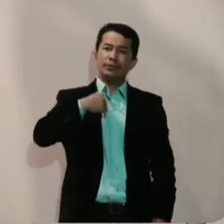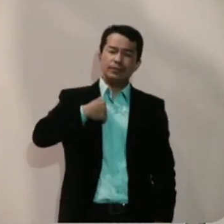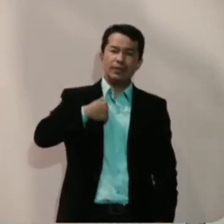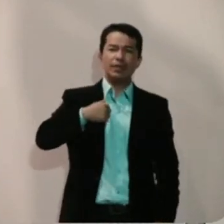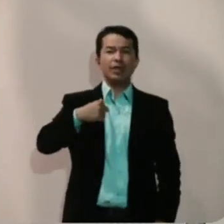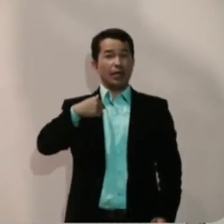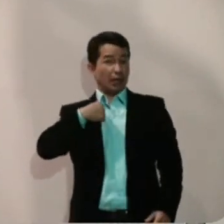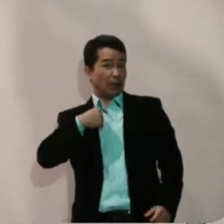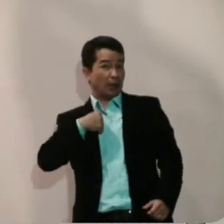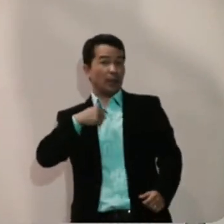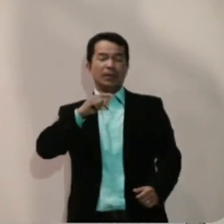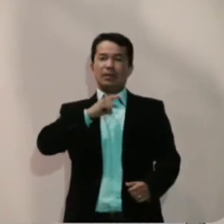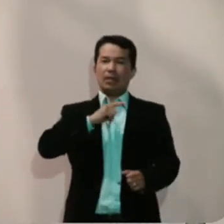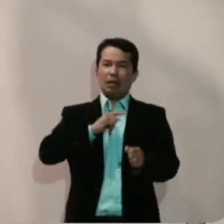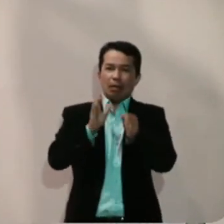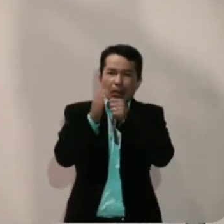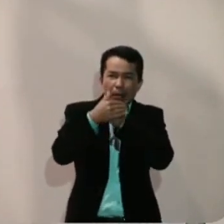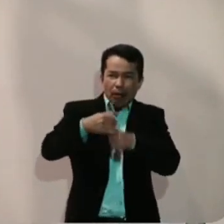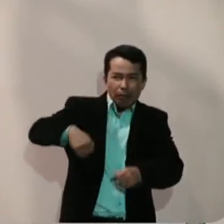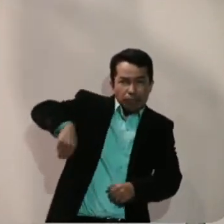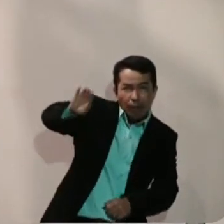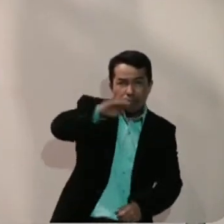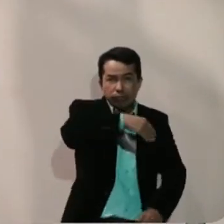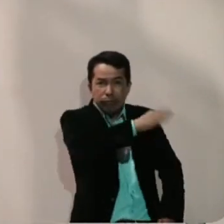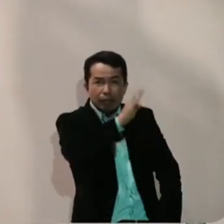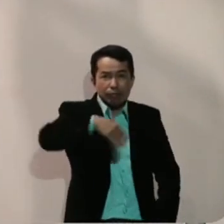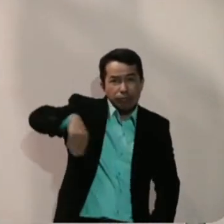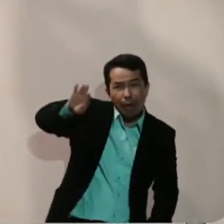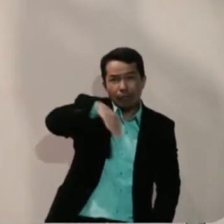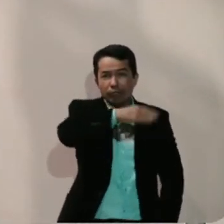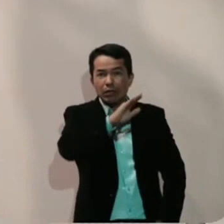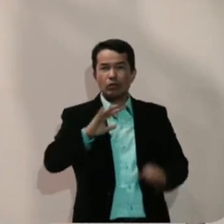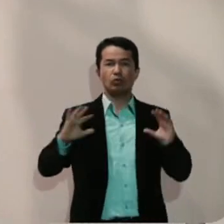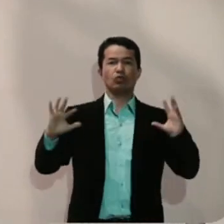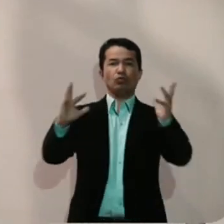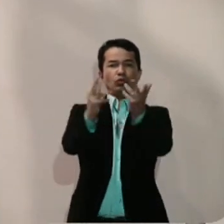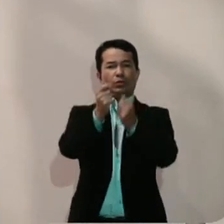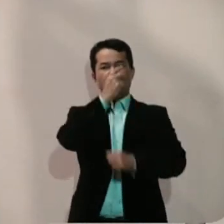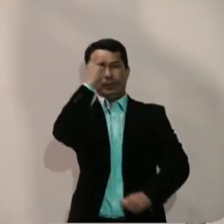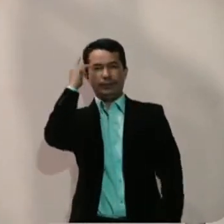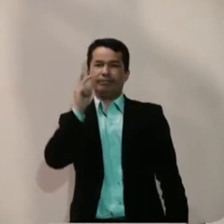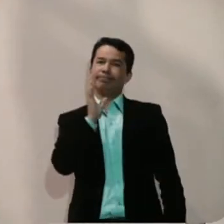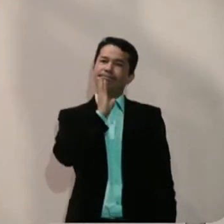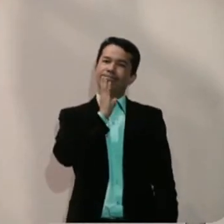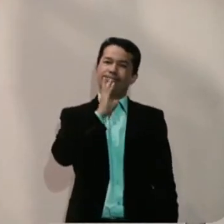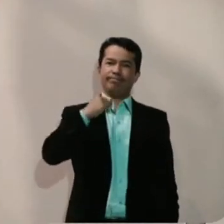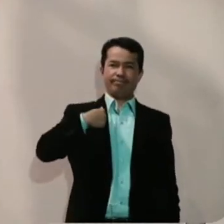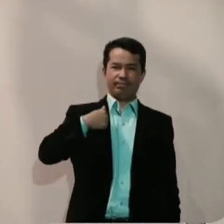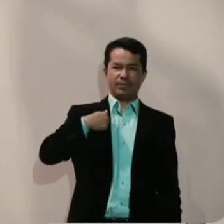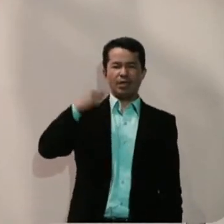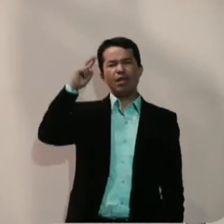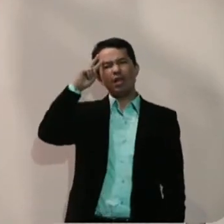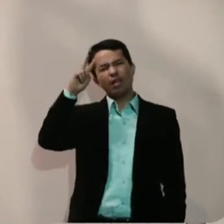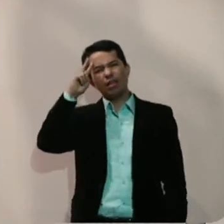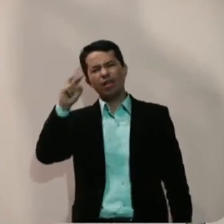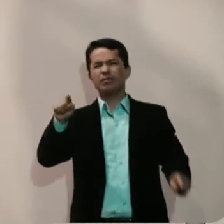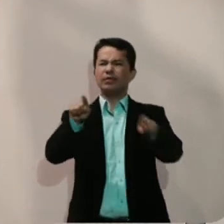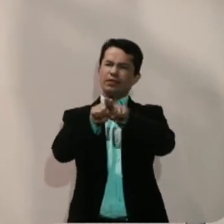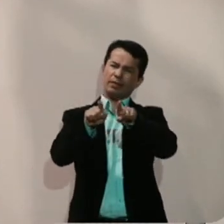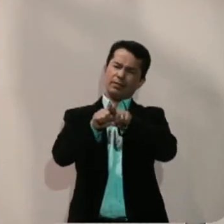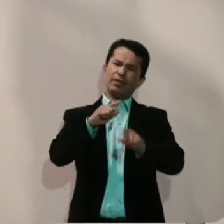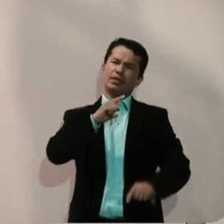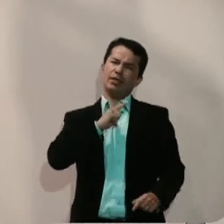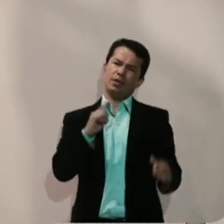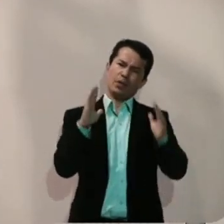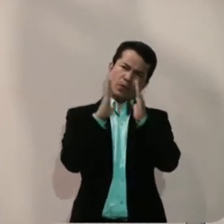pingue-pongue escondido lá na torre da igreja, então todo mundo me conhecia. E eu me lembro que eu orei e falei assim: Senhor, mas o